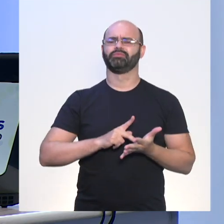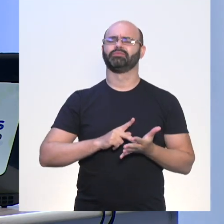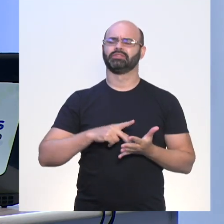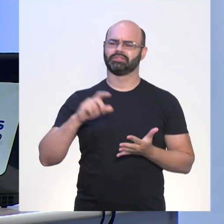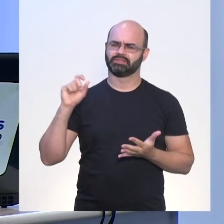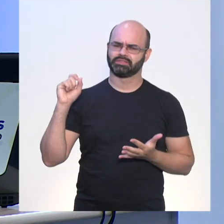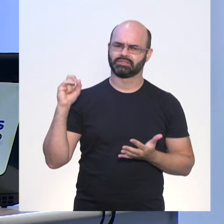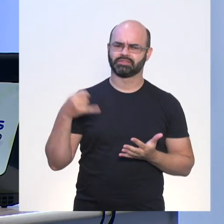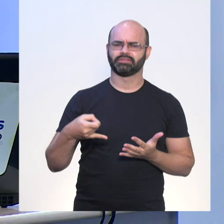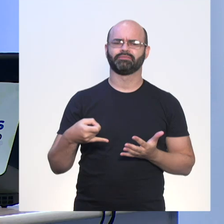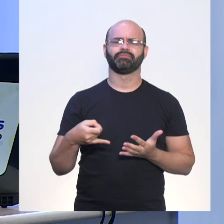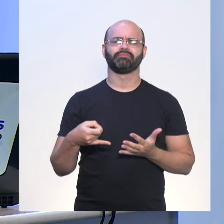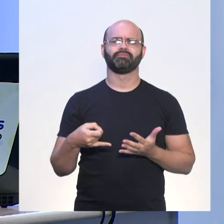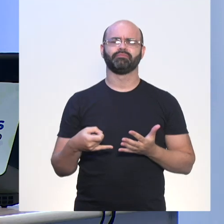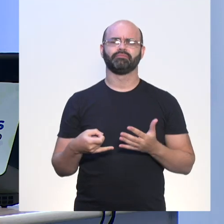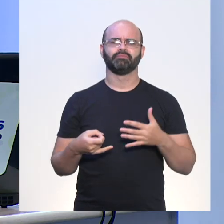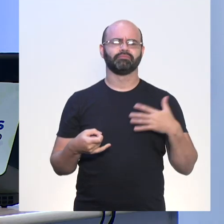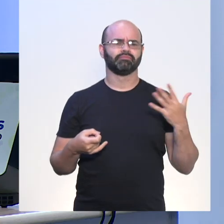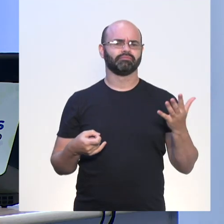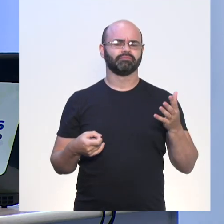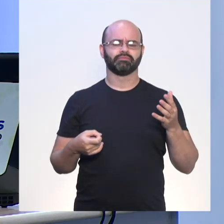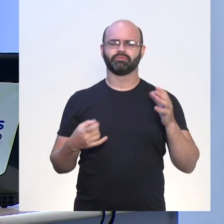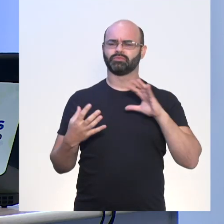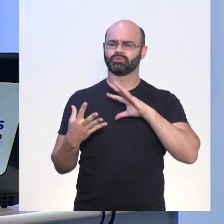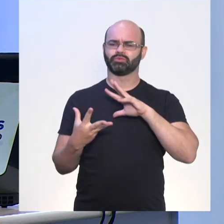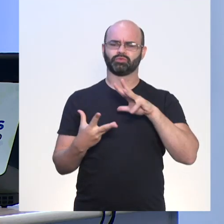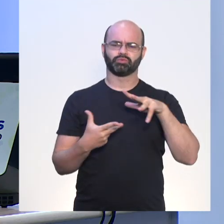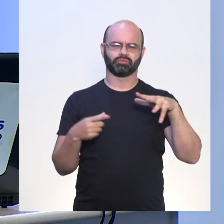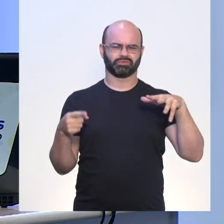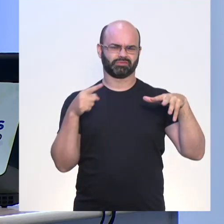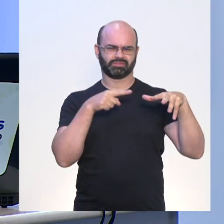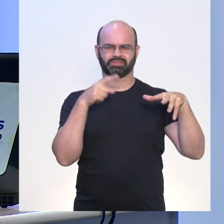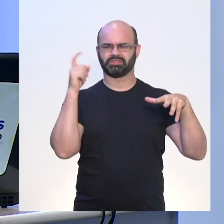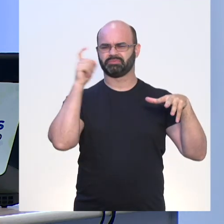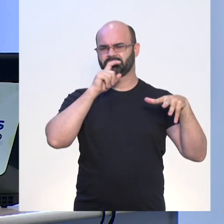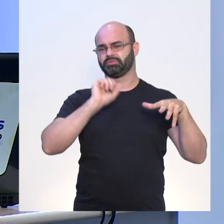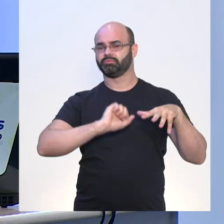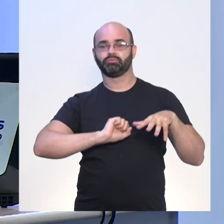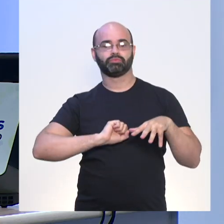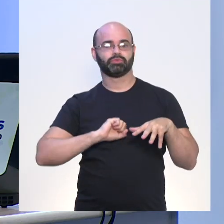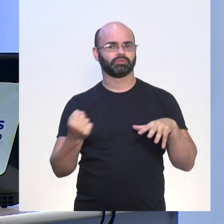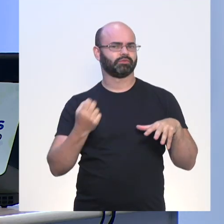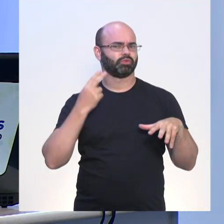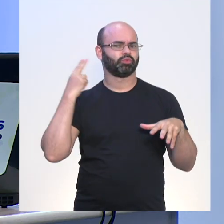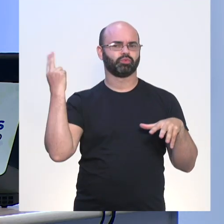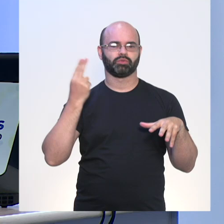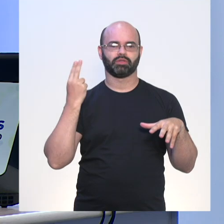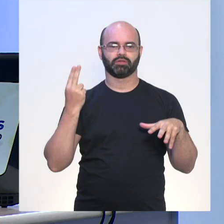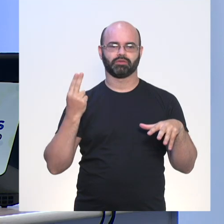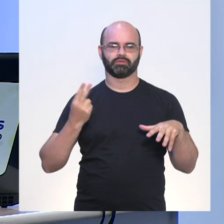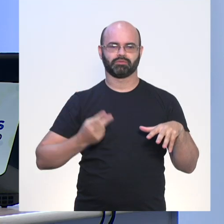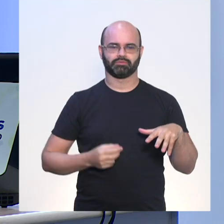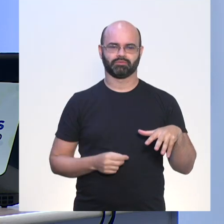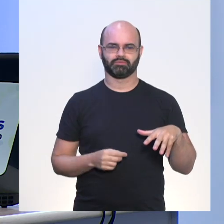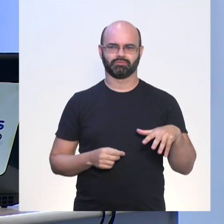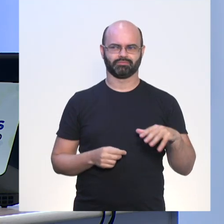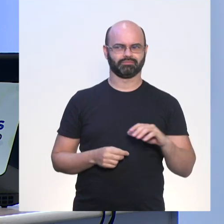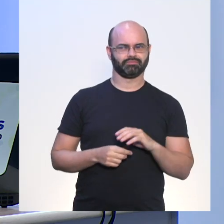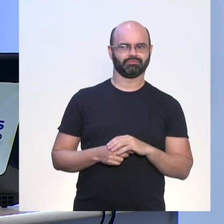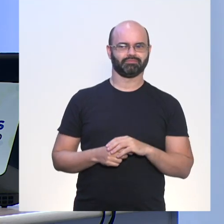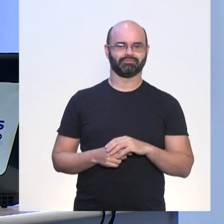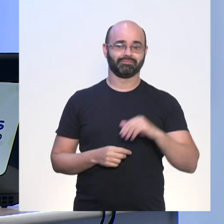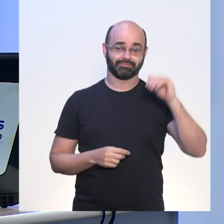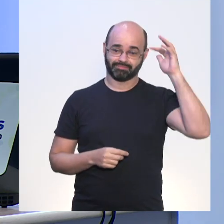absoluta, que assim nada no mundo pode desmenti-la, né? Gente, isso não é